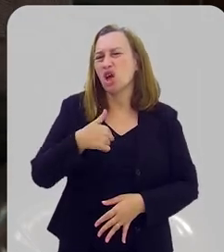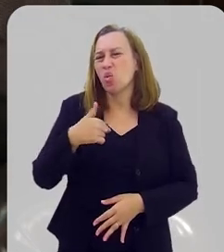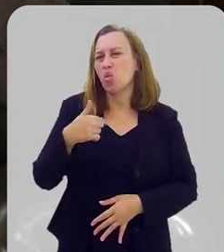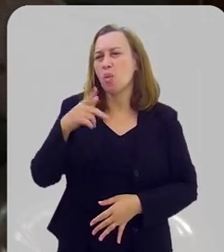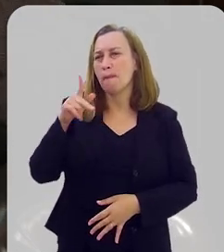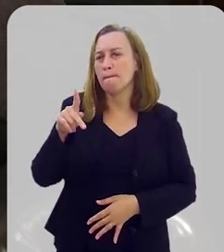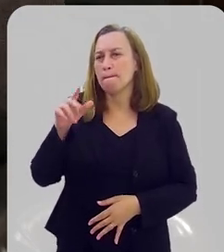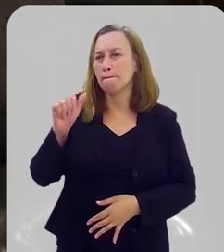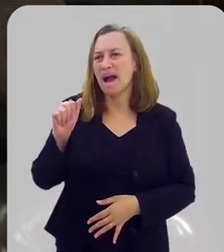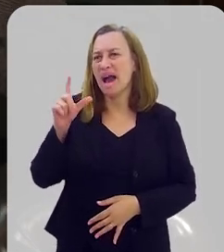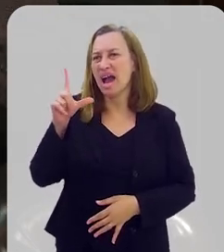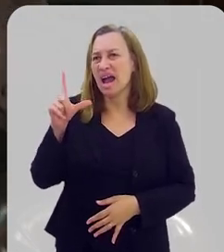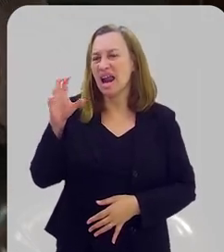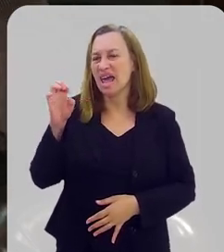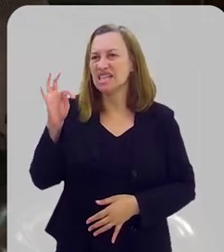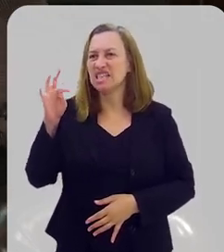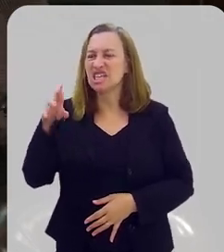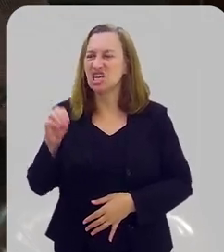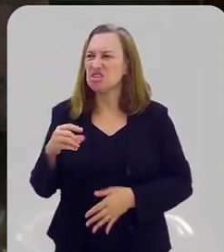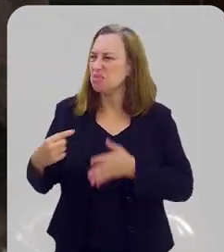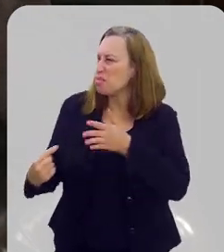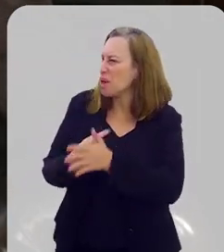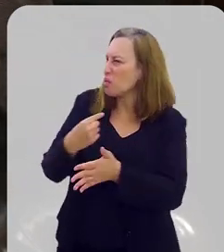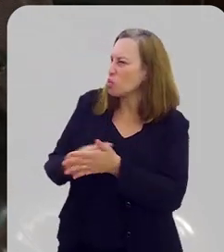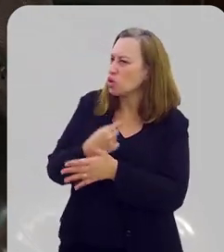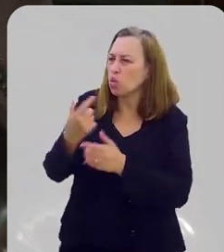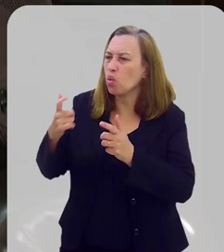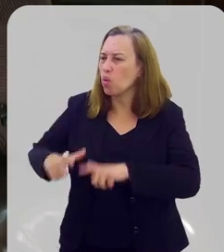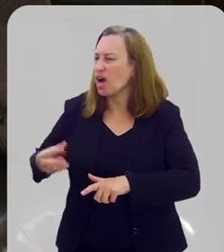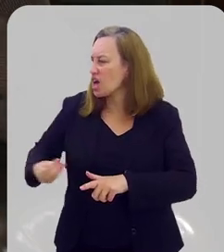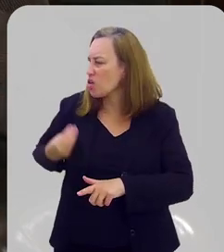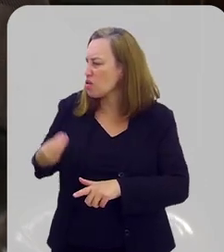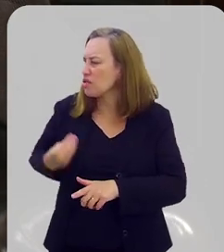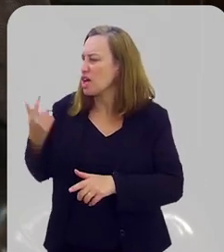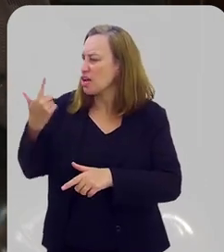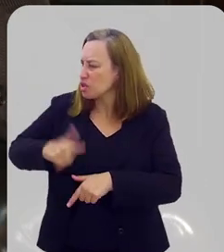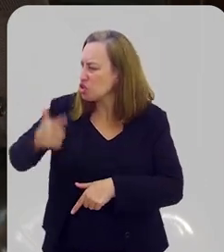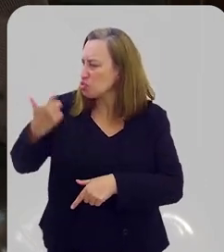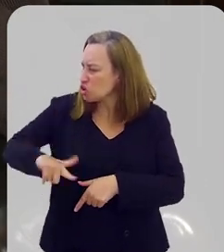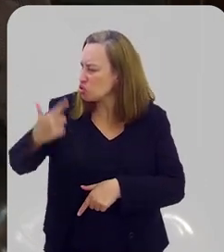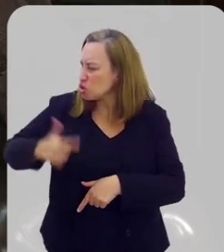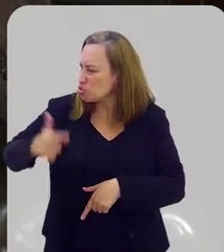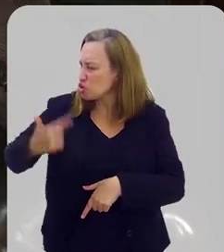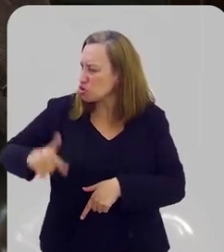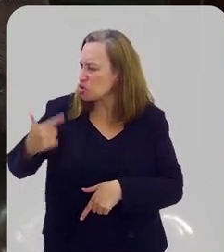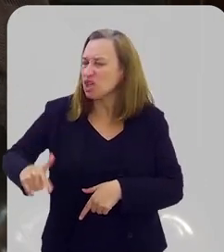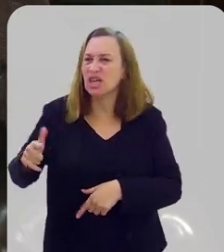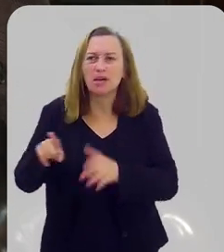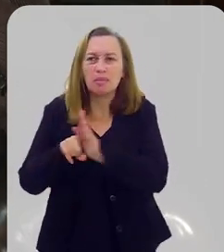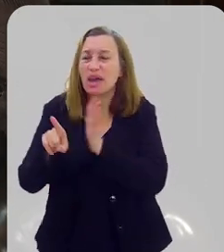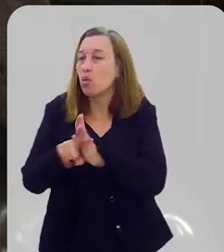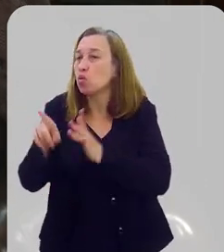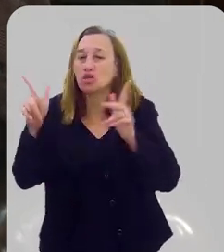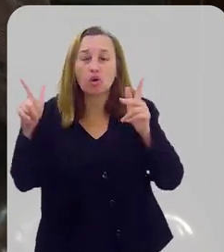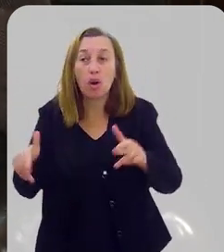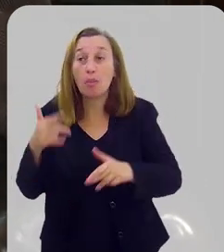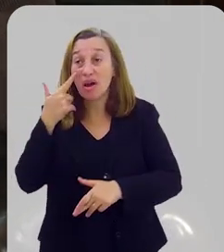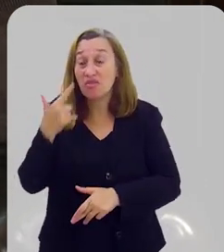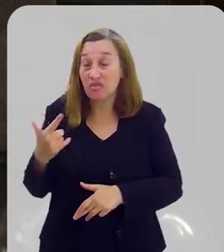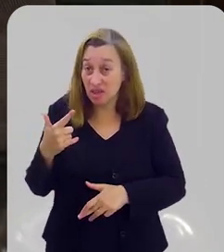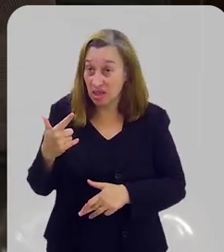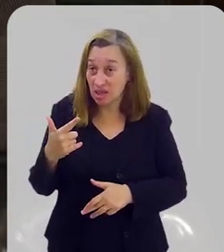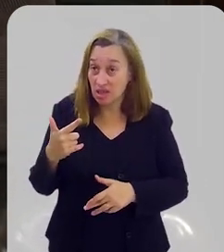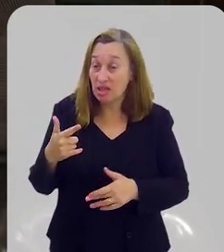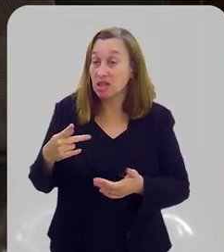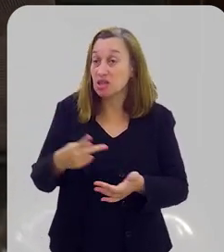lá daquela bancada e perguntando da onde eu era repetindo várias vezes sete oito as mesmas perguntas